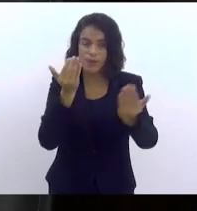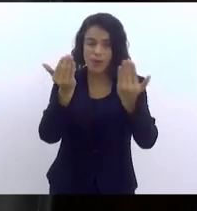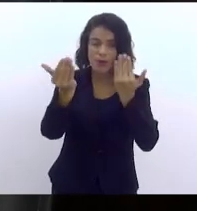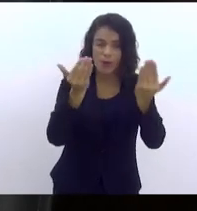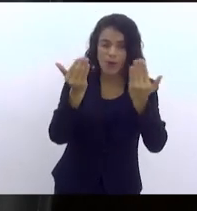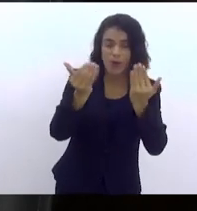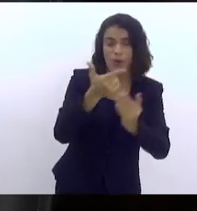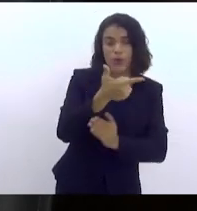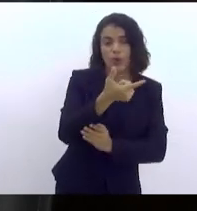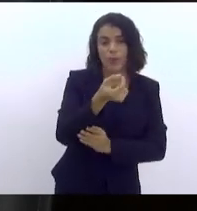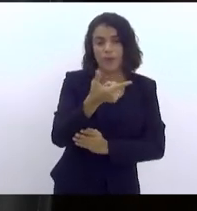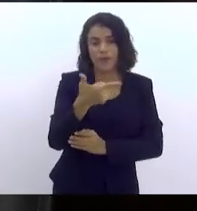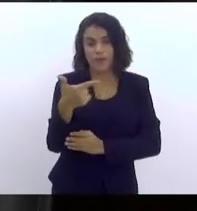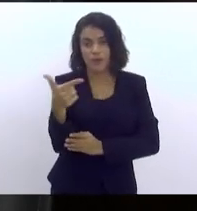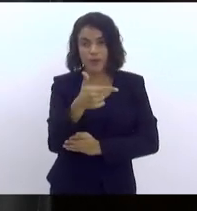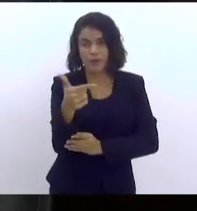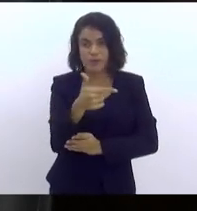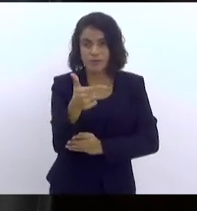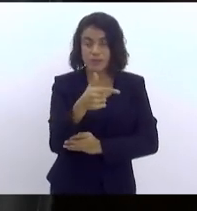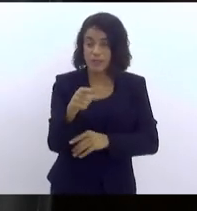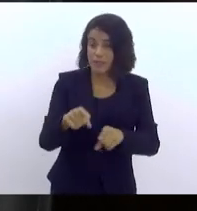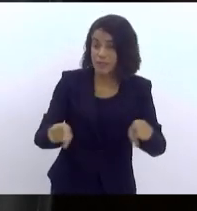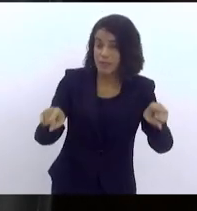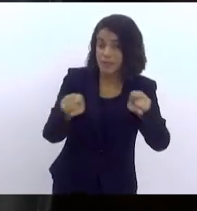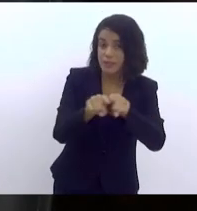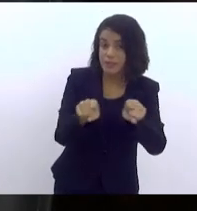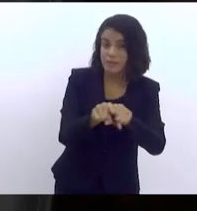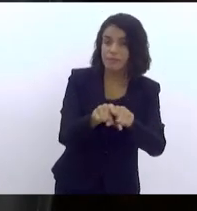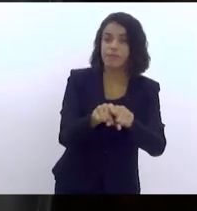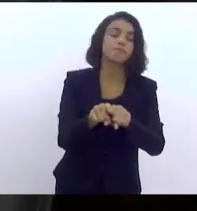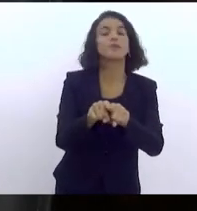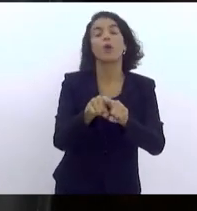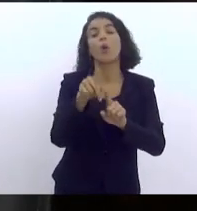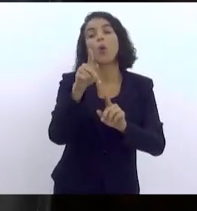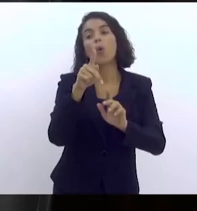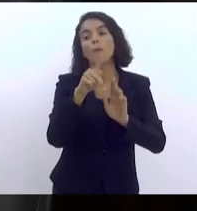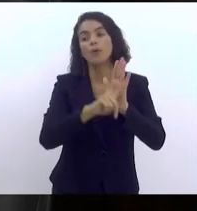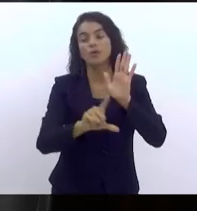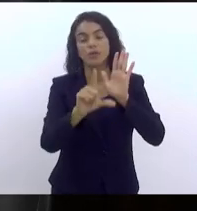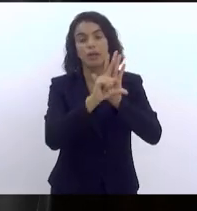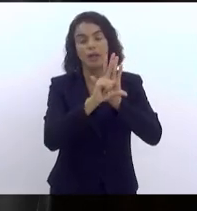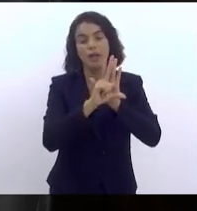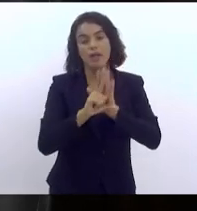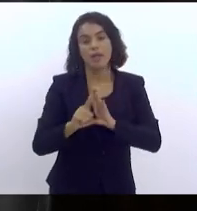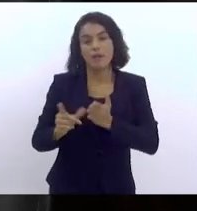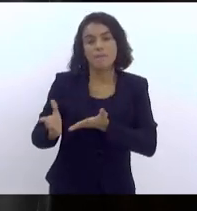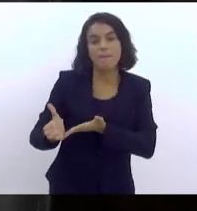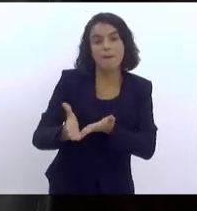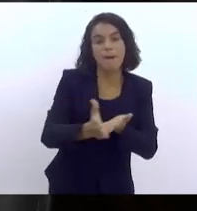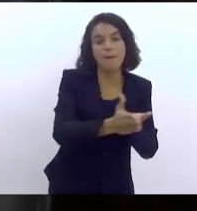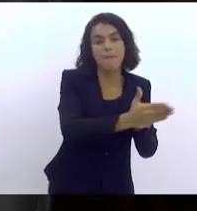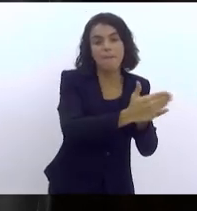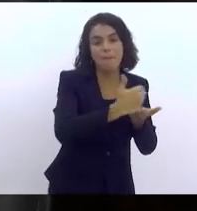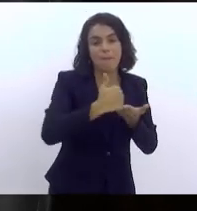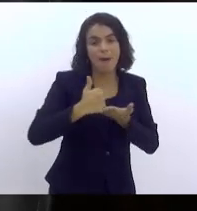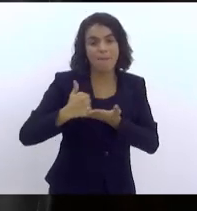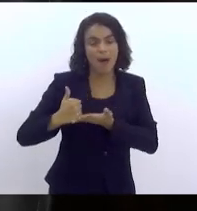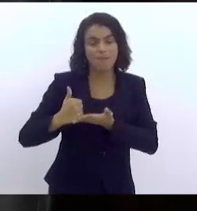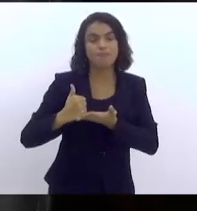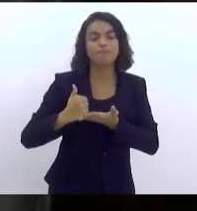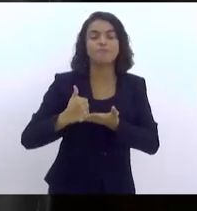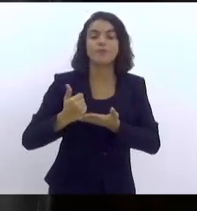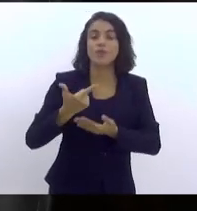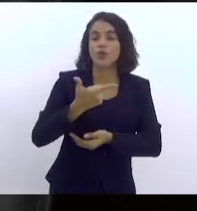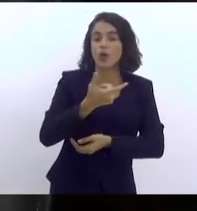com 2022 Além disso o projeto de lei orçamentária de 23 que